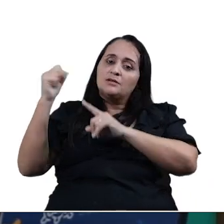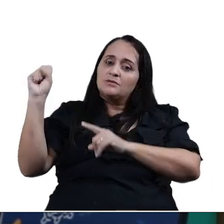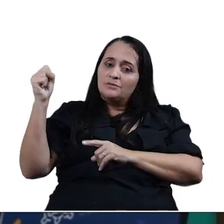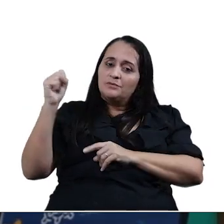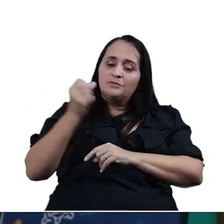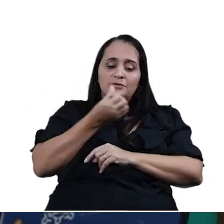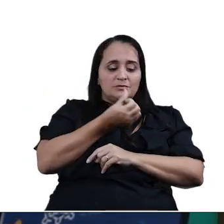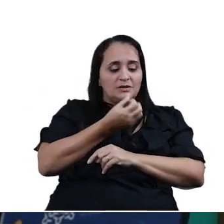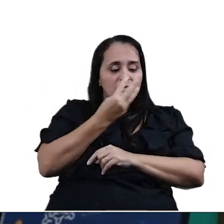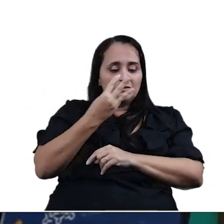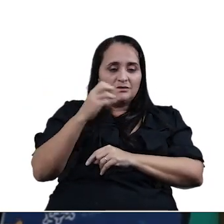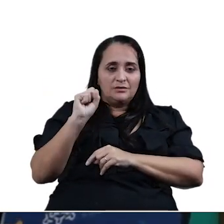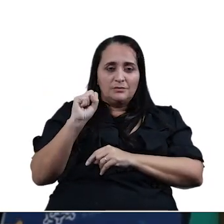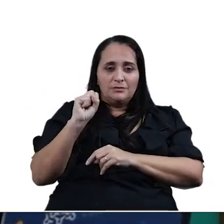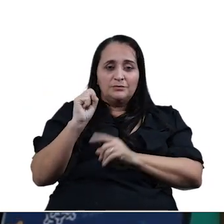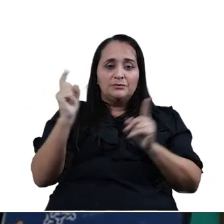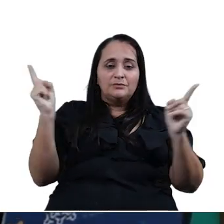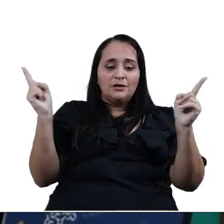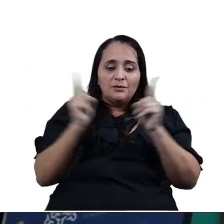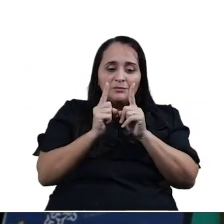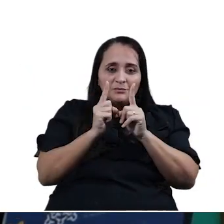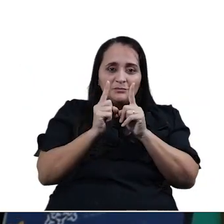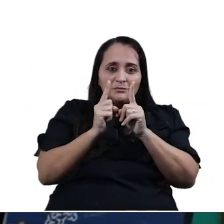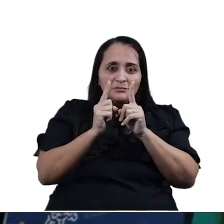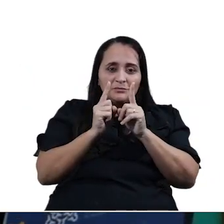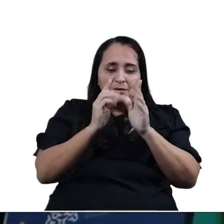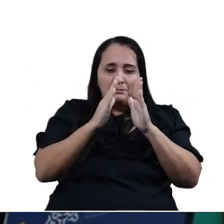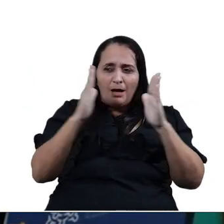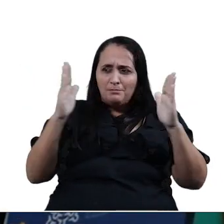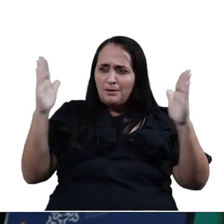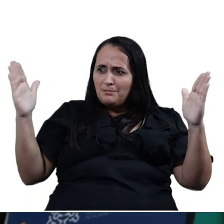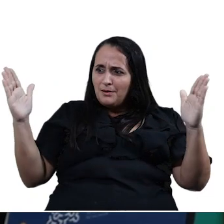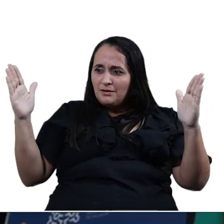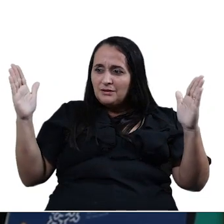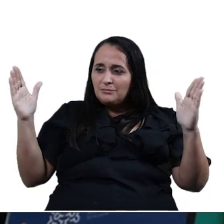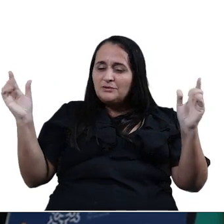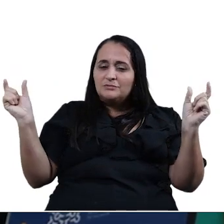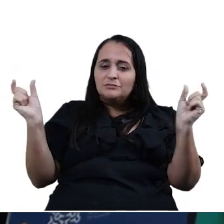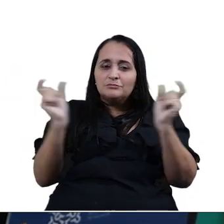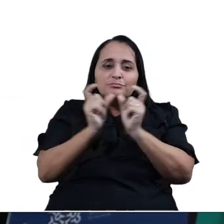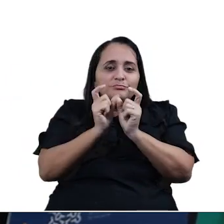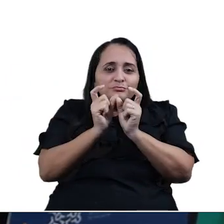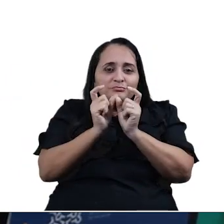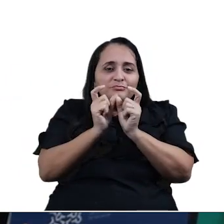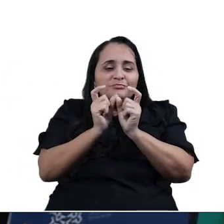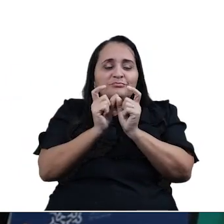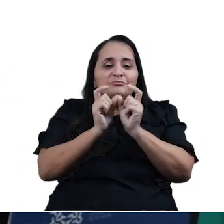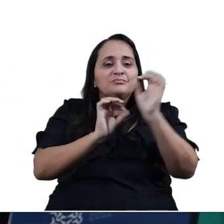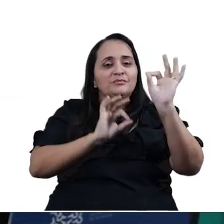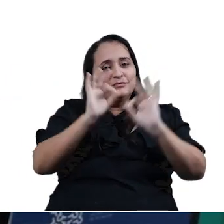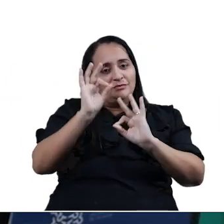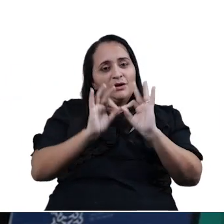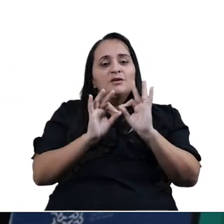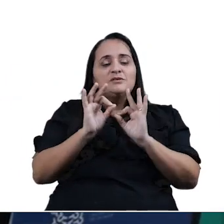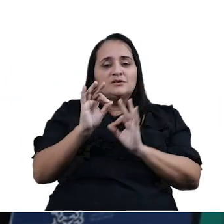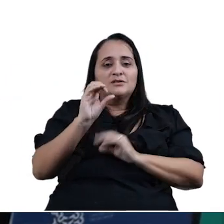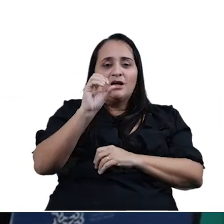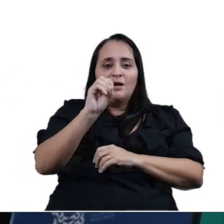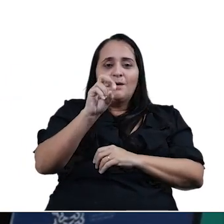638. Assim a gente está compondo os números nas ordens que a gente viu antes. Ele todo arrumadinho na